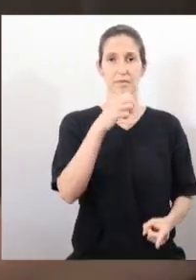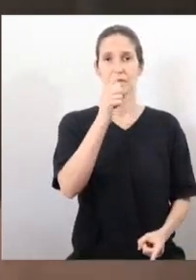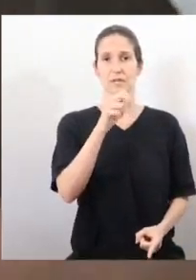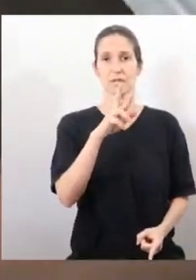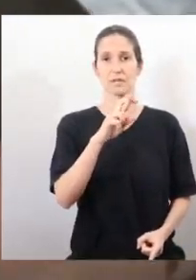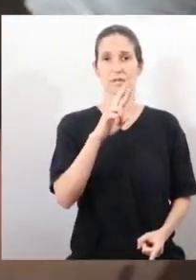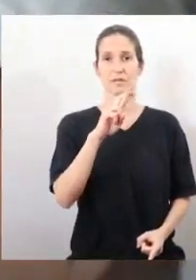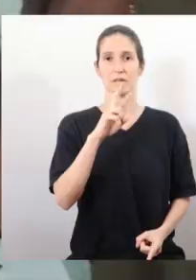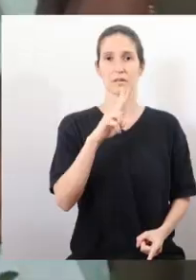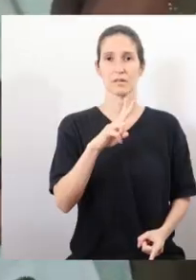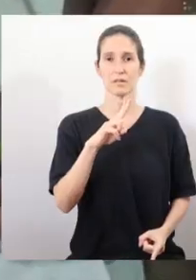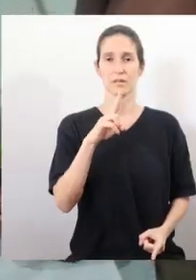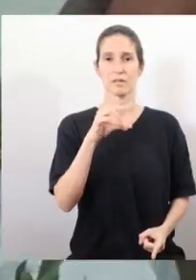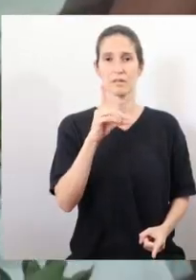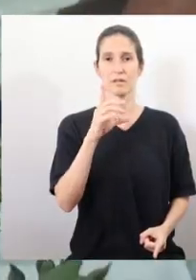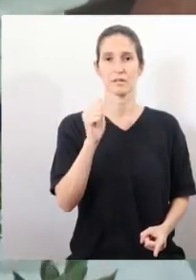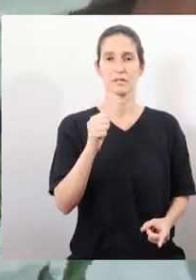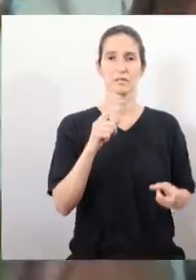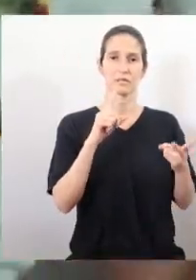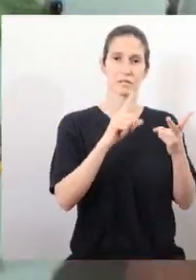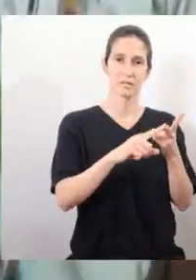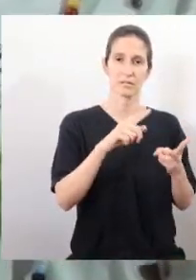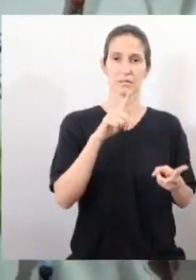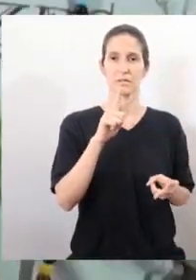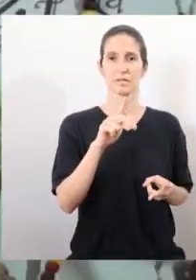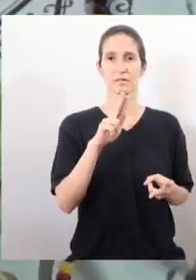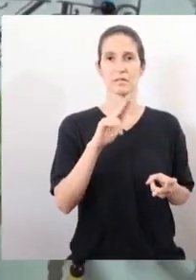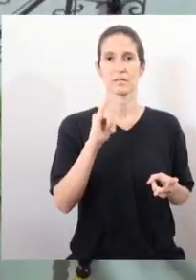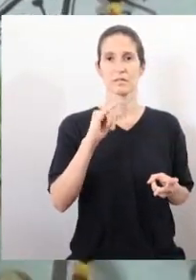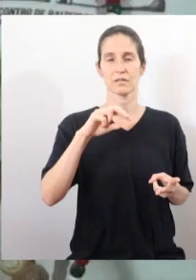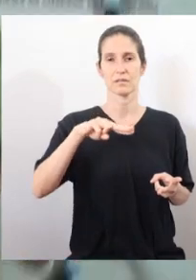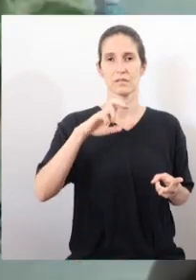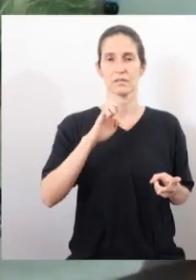arruda, aqui é guiné,